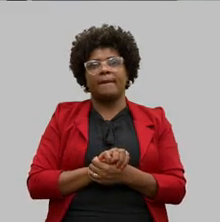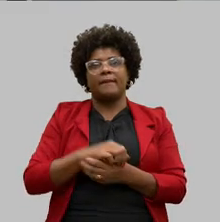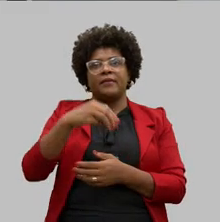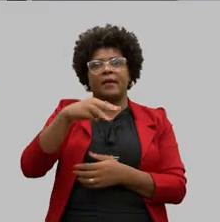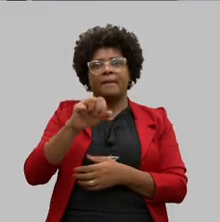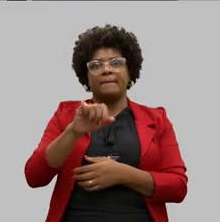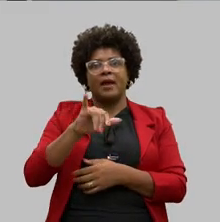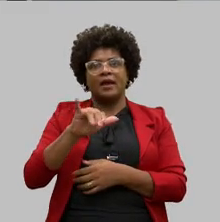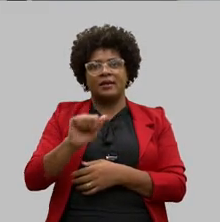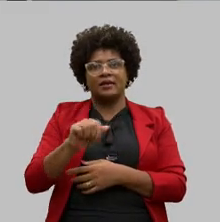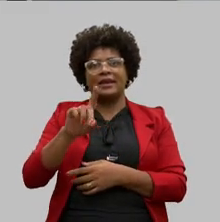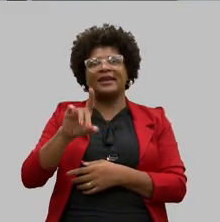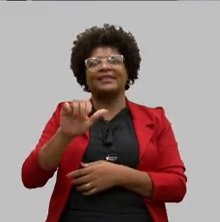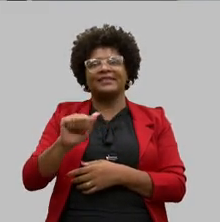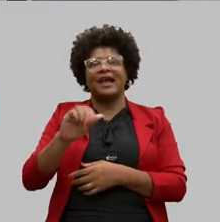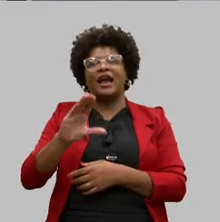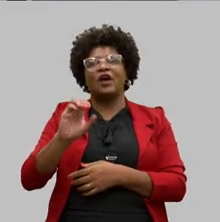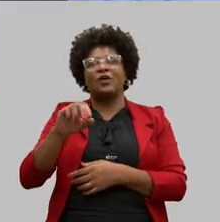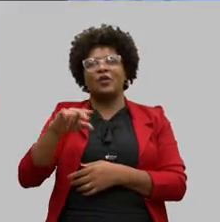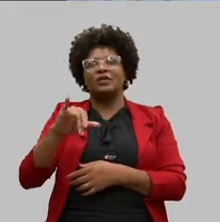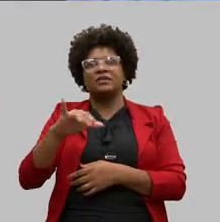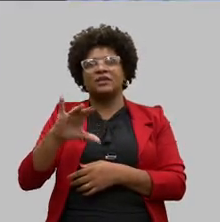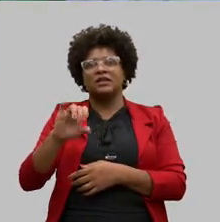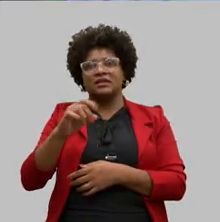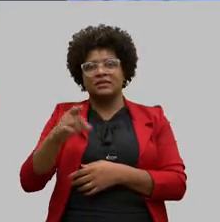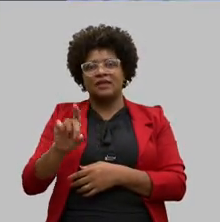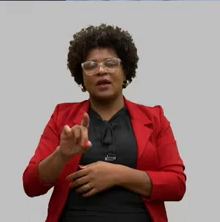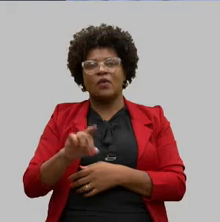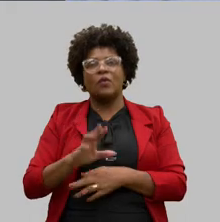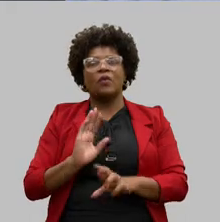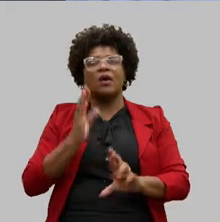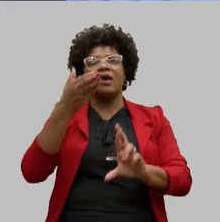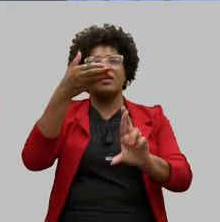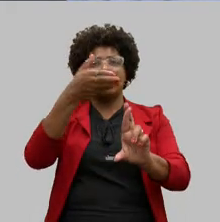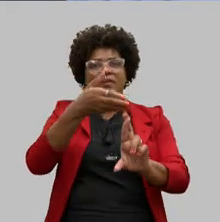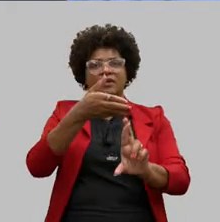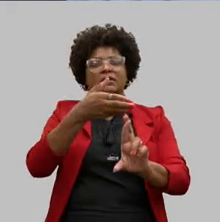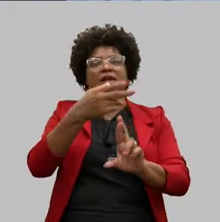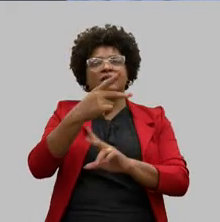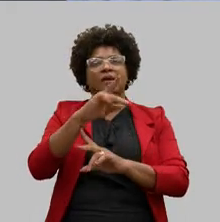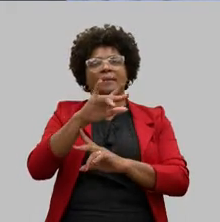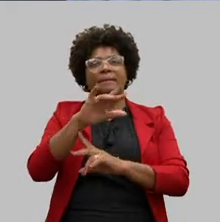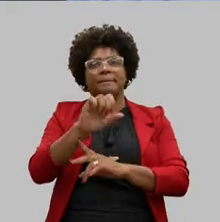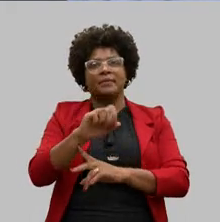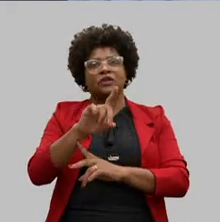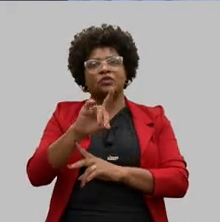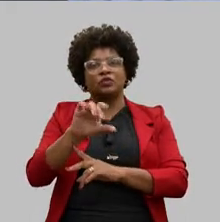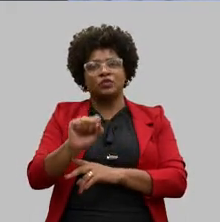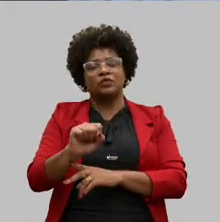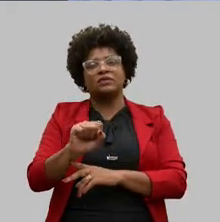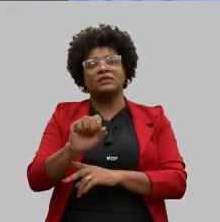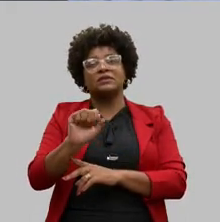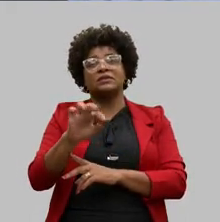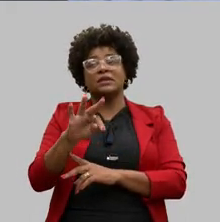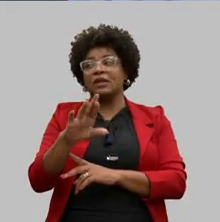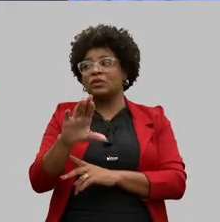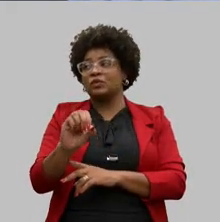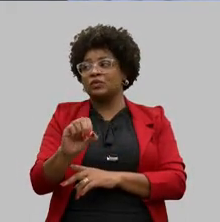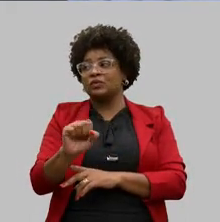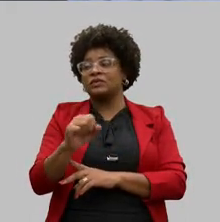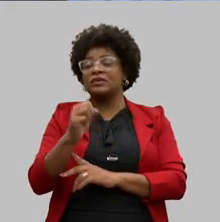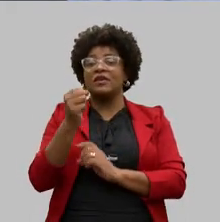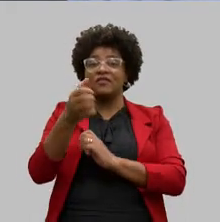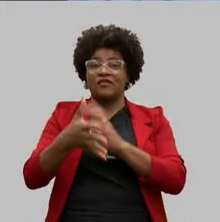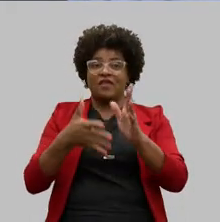Conceição representando Pires dos Santos dos Santos muito bem Maria falando aqui eh em